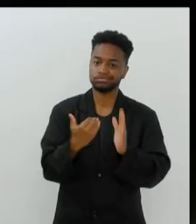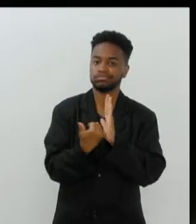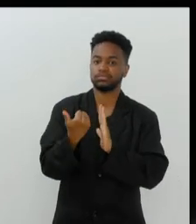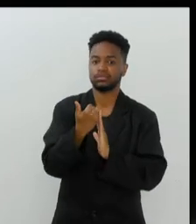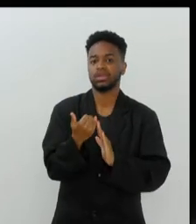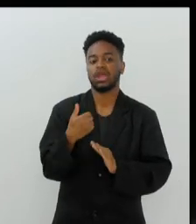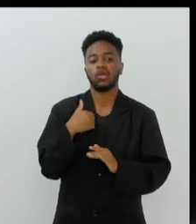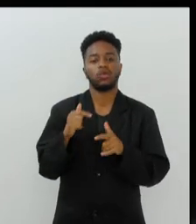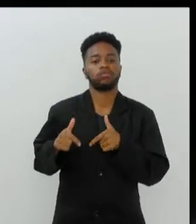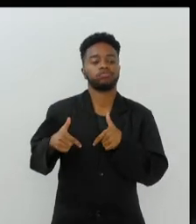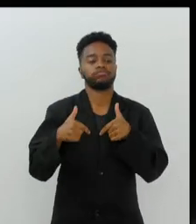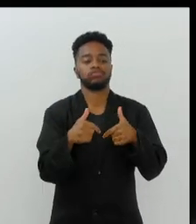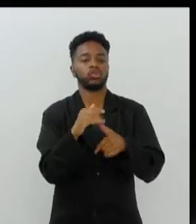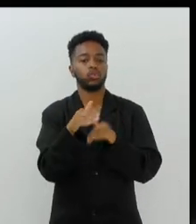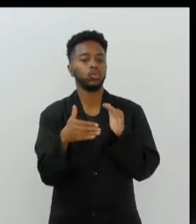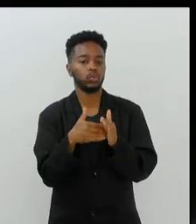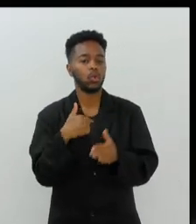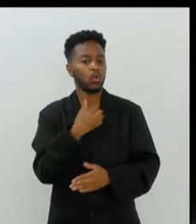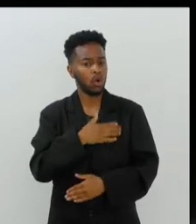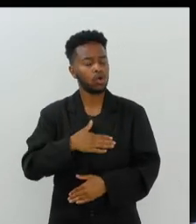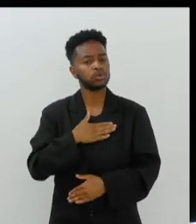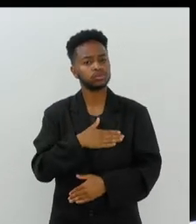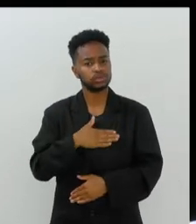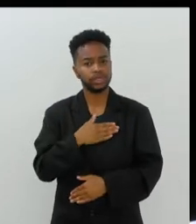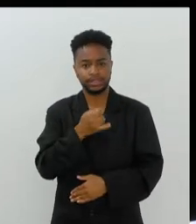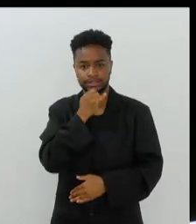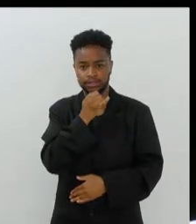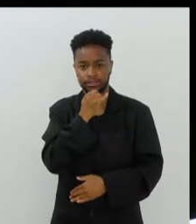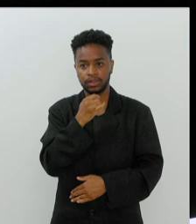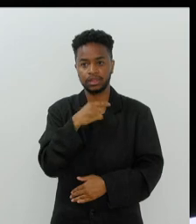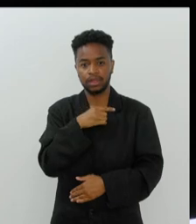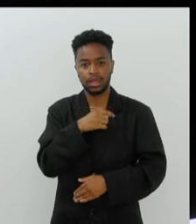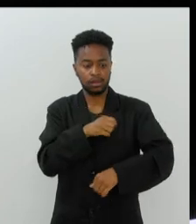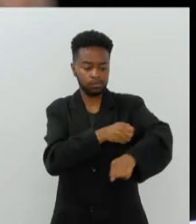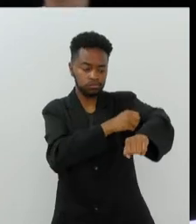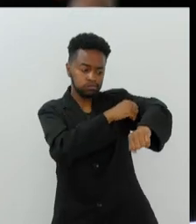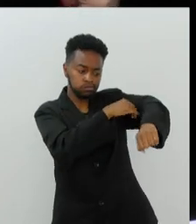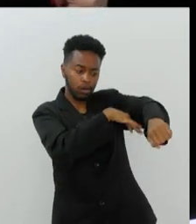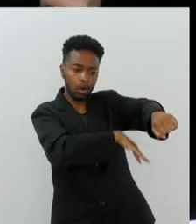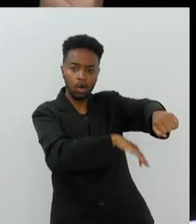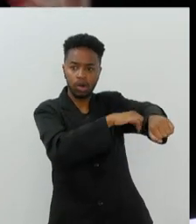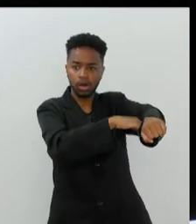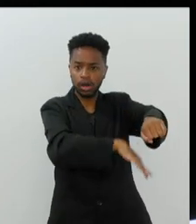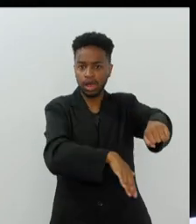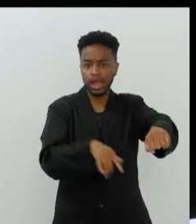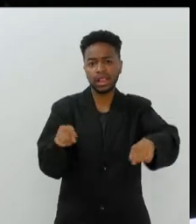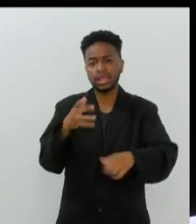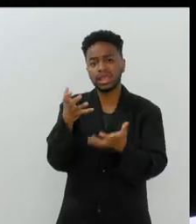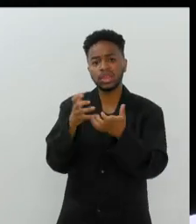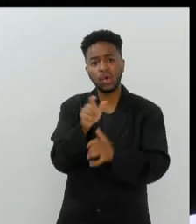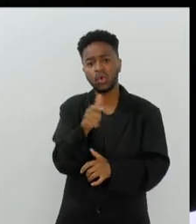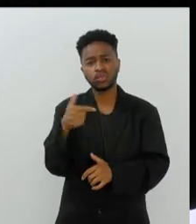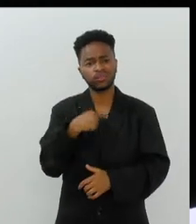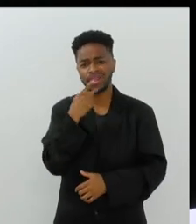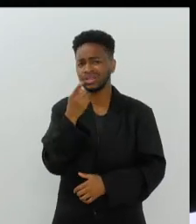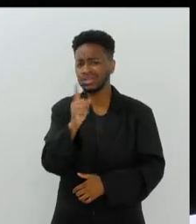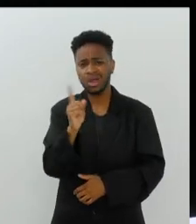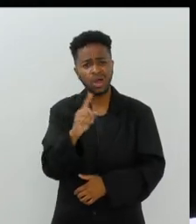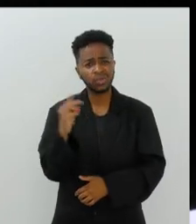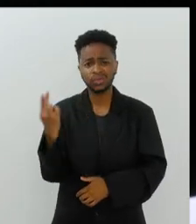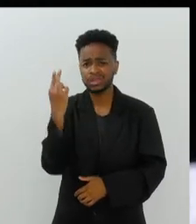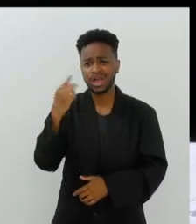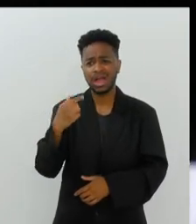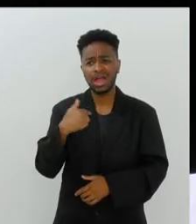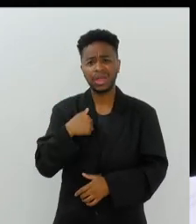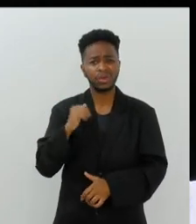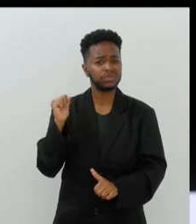eu me meto em tudo, assim. Eu me meto em tudo. Eu gosto dessa coisa. Tipo, por exemplo, essa manga de rabo de galo, ele não queria outra manga. Aí eu, Gui,